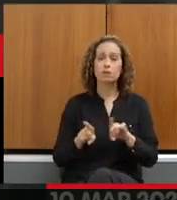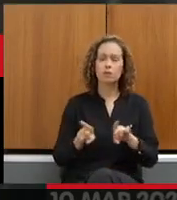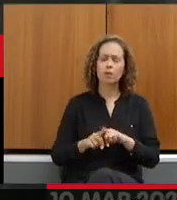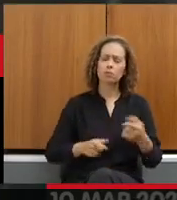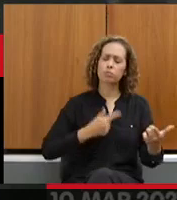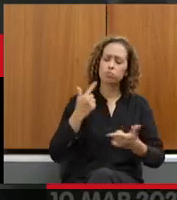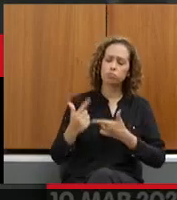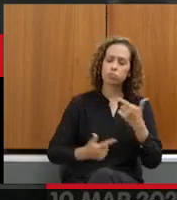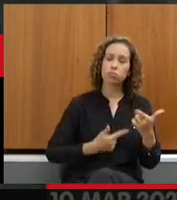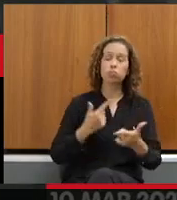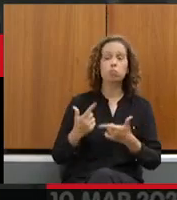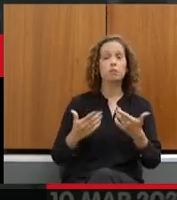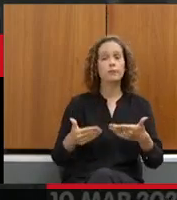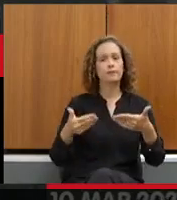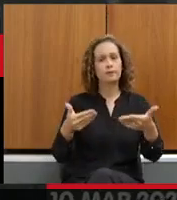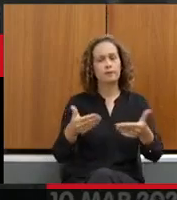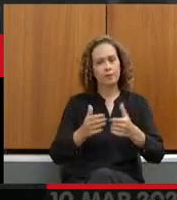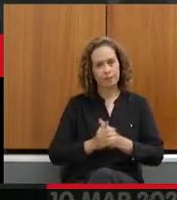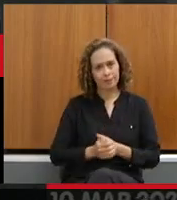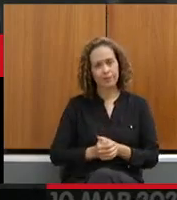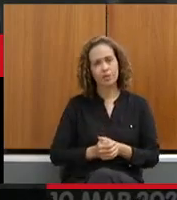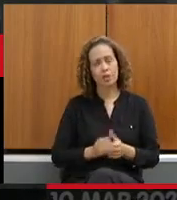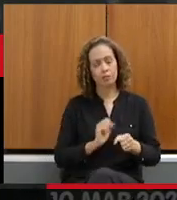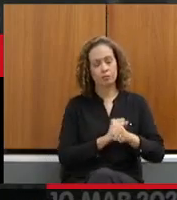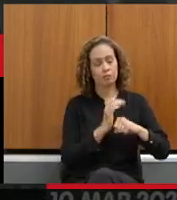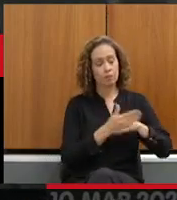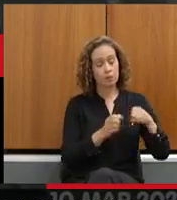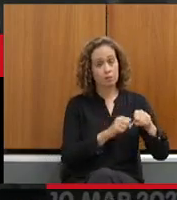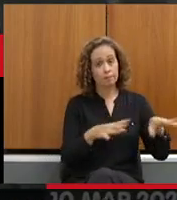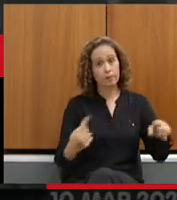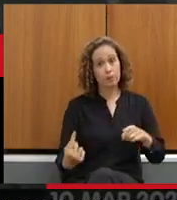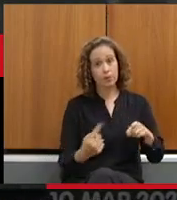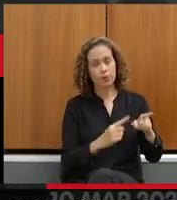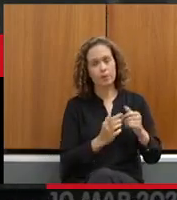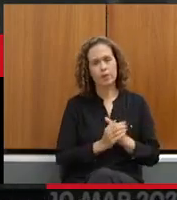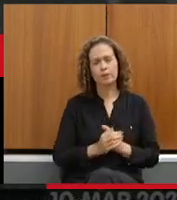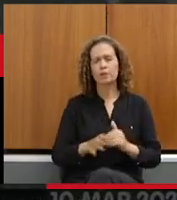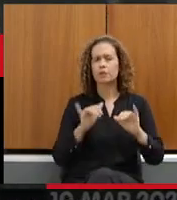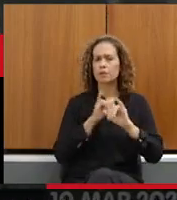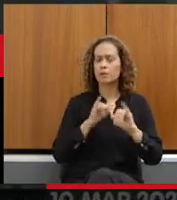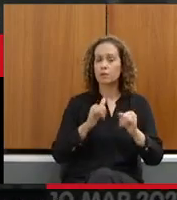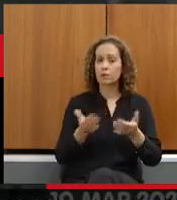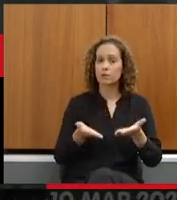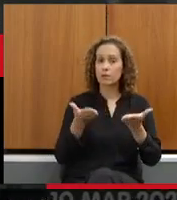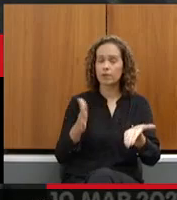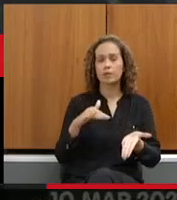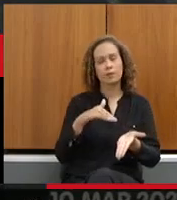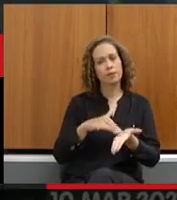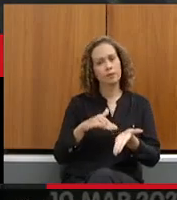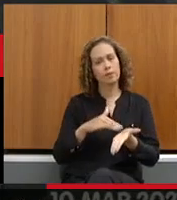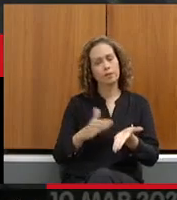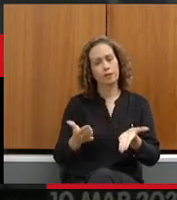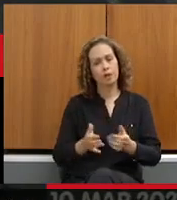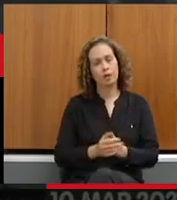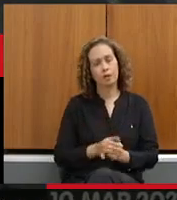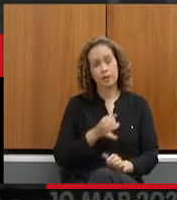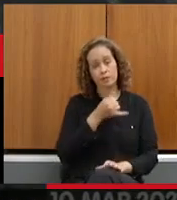desta pandemia quero dizer ao Senhor secretário que lamentavelmente